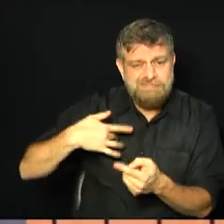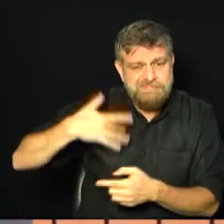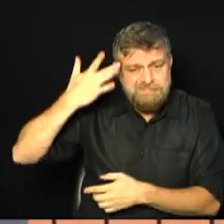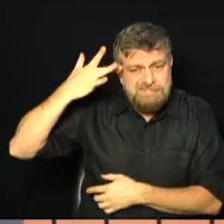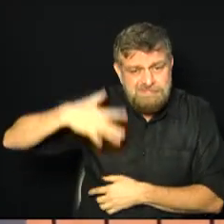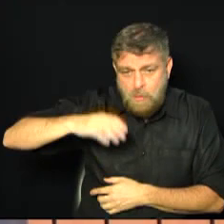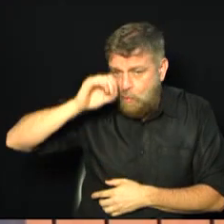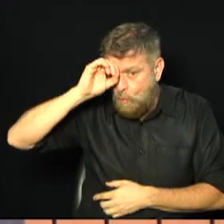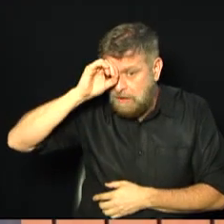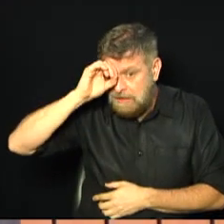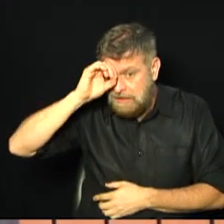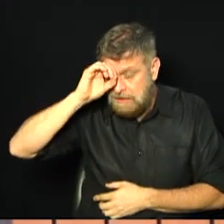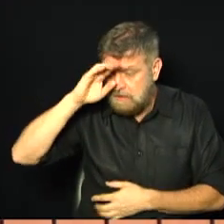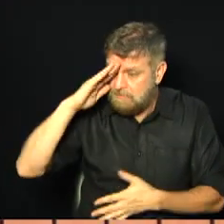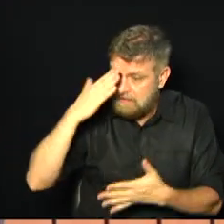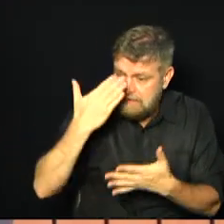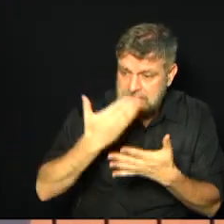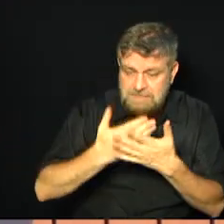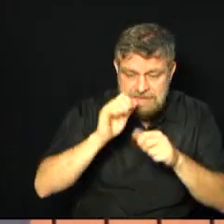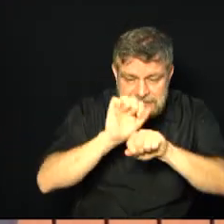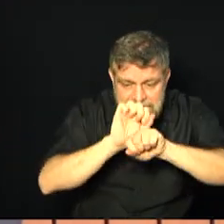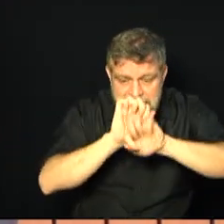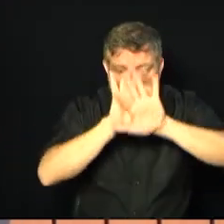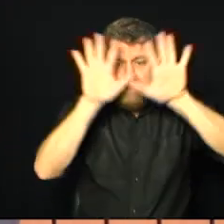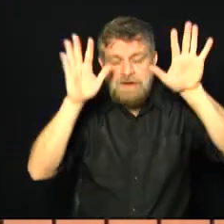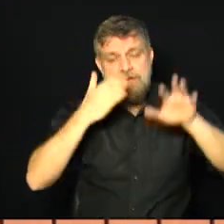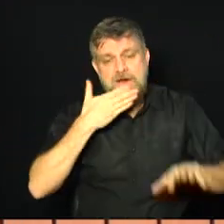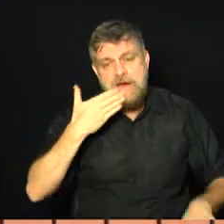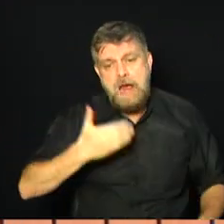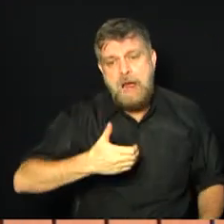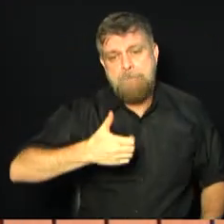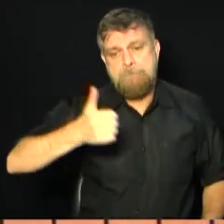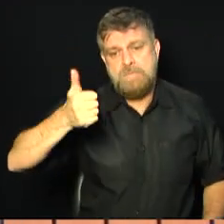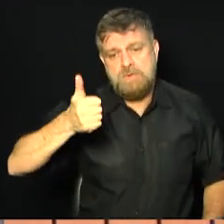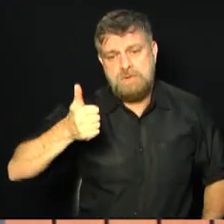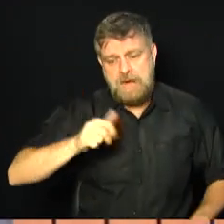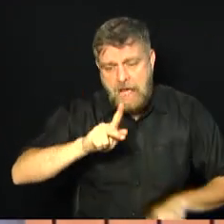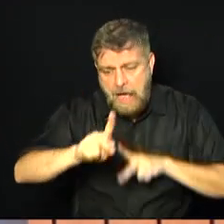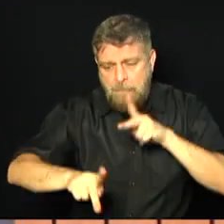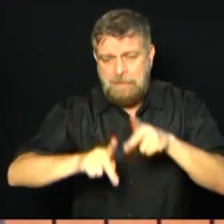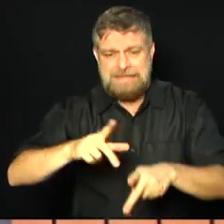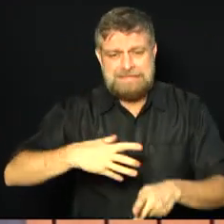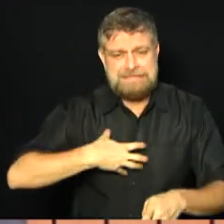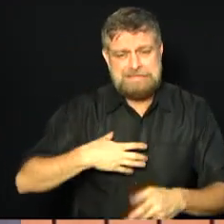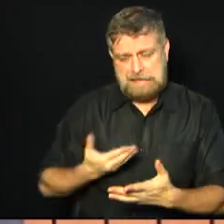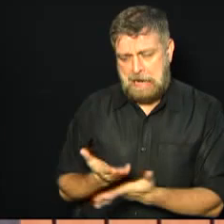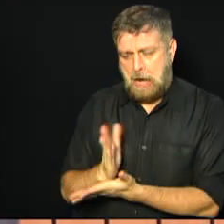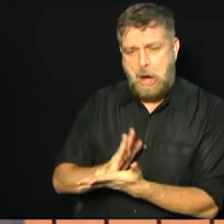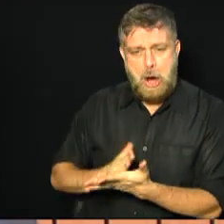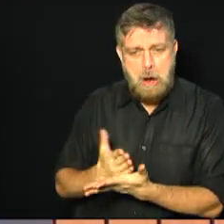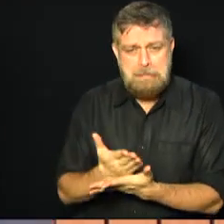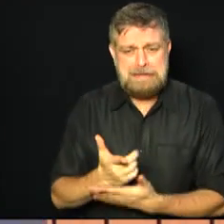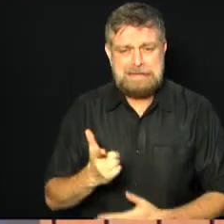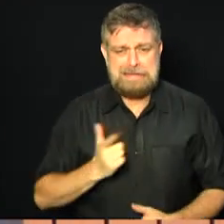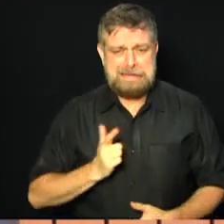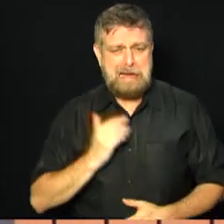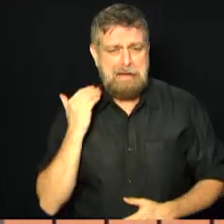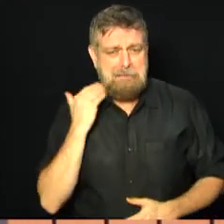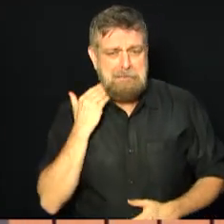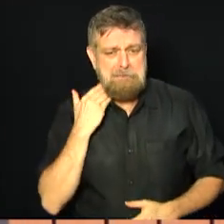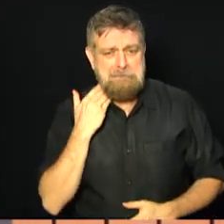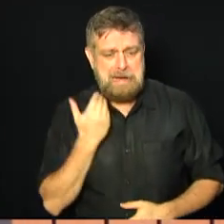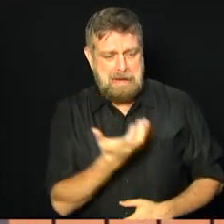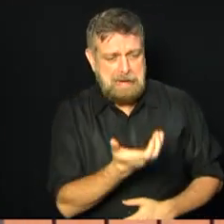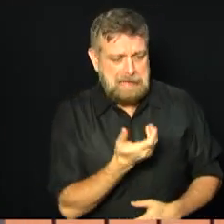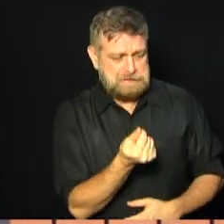uma transparência e vai melhorar todo esse incômodo que a população tem através de financeiras para